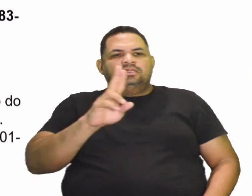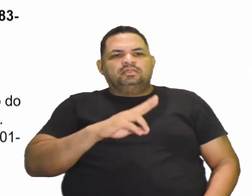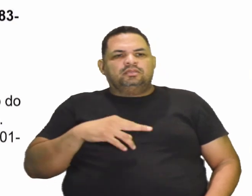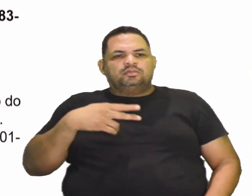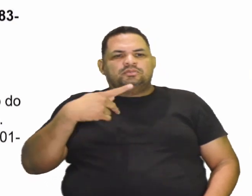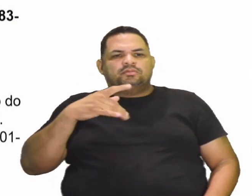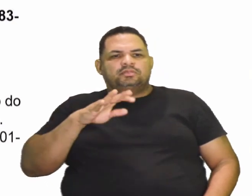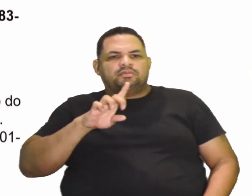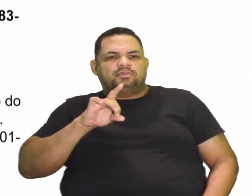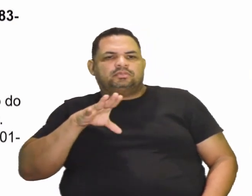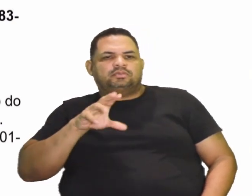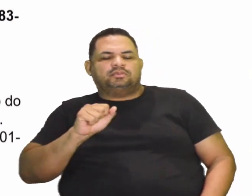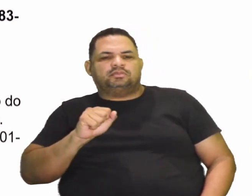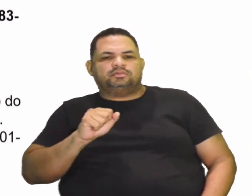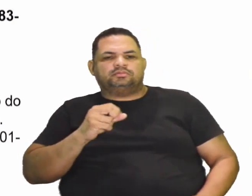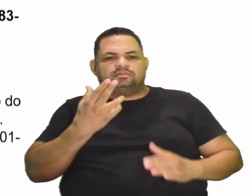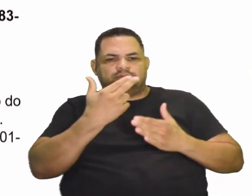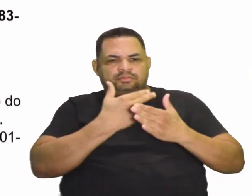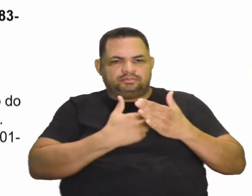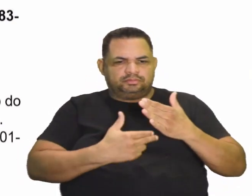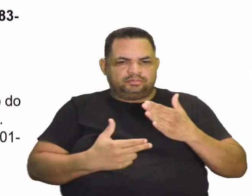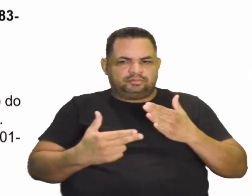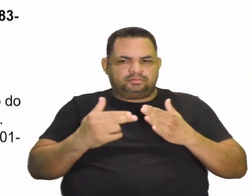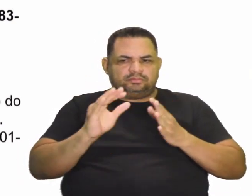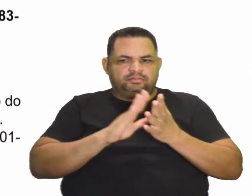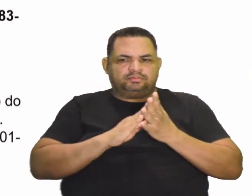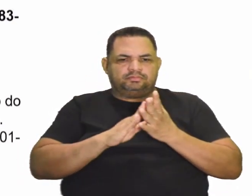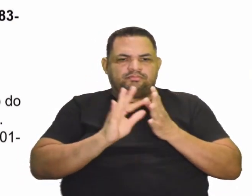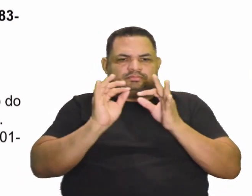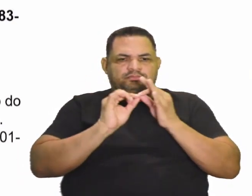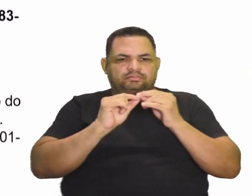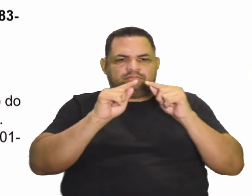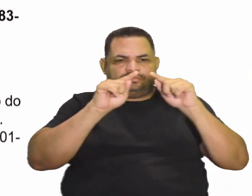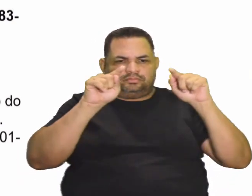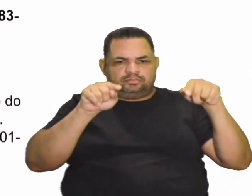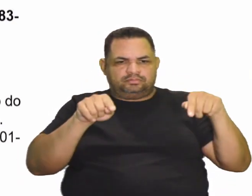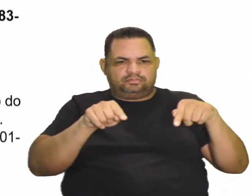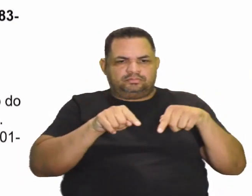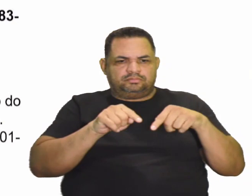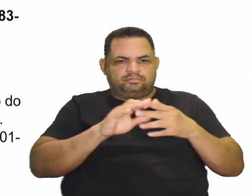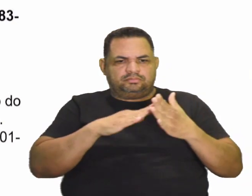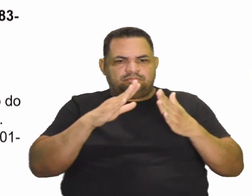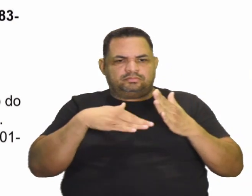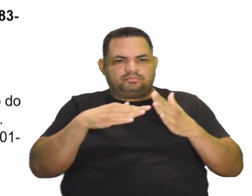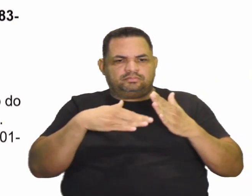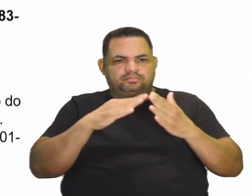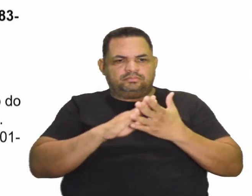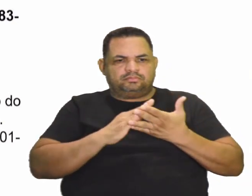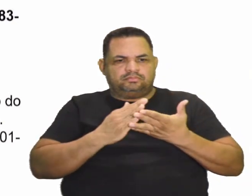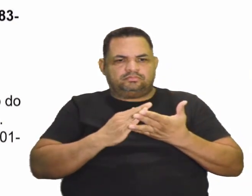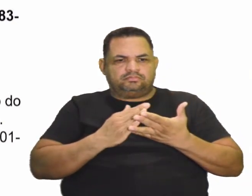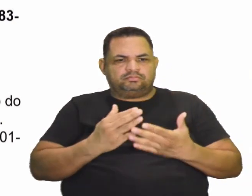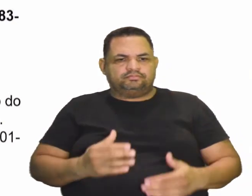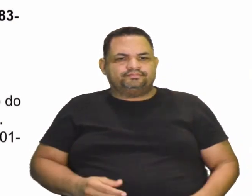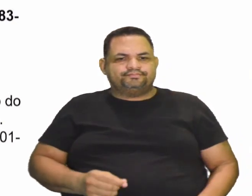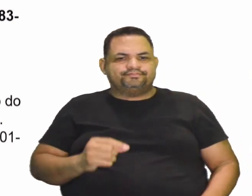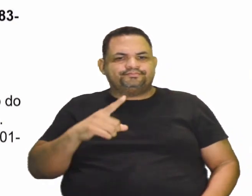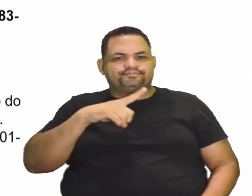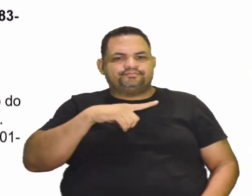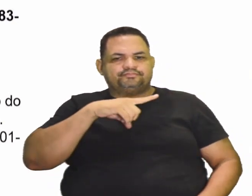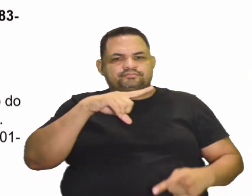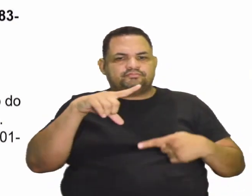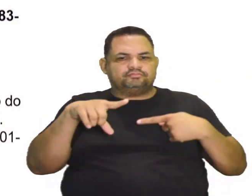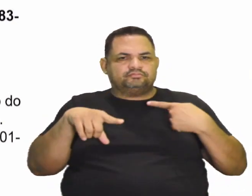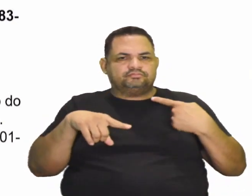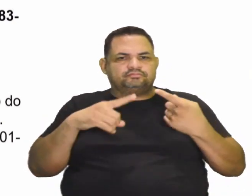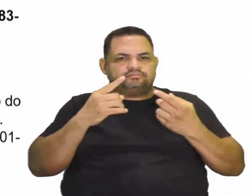perspectiva, que é o desenho, né, a proporção, o desenho ou pintura em proporção, que tem objeto de